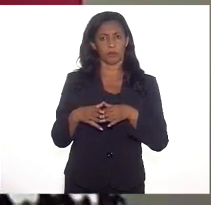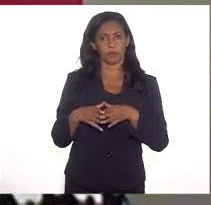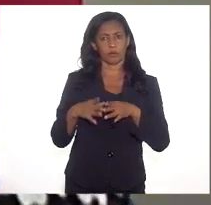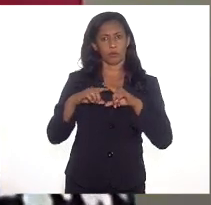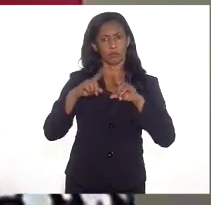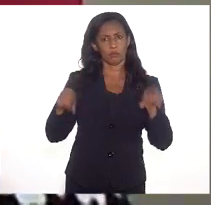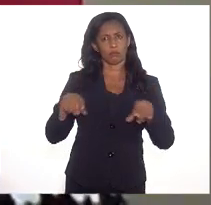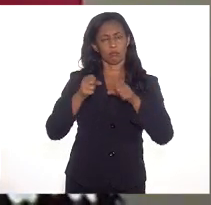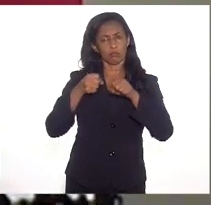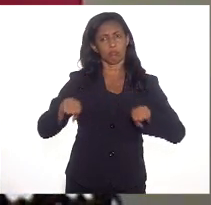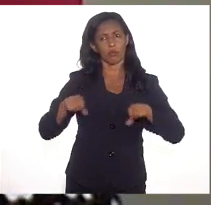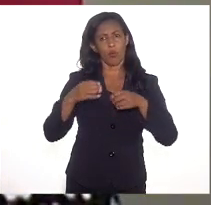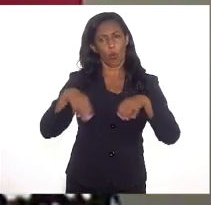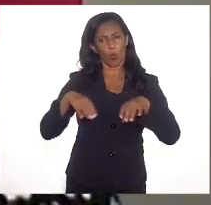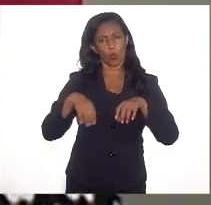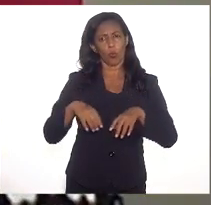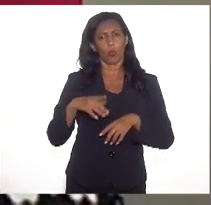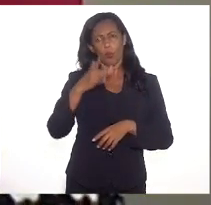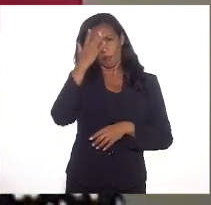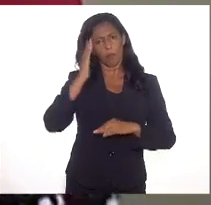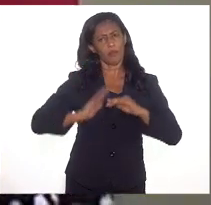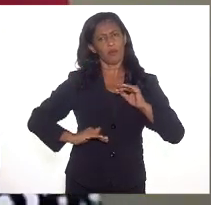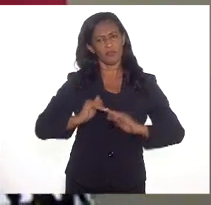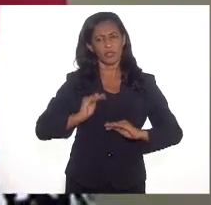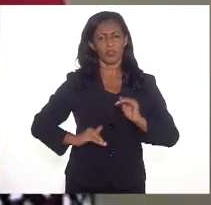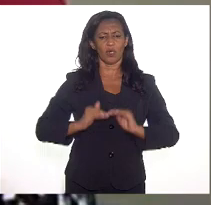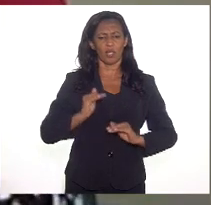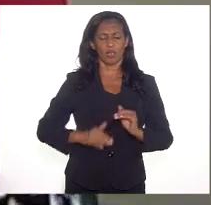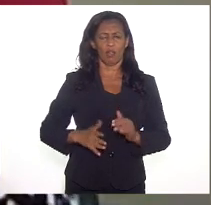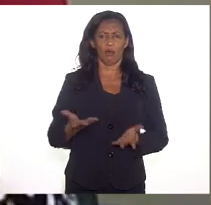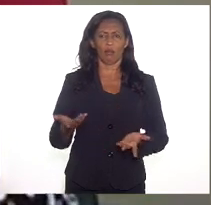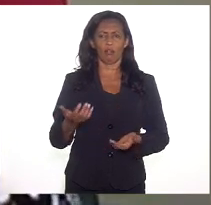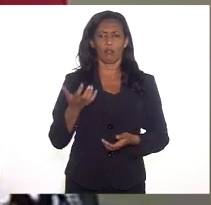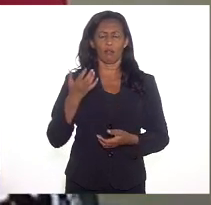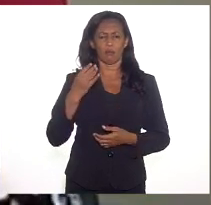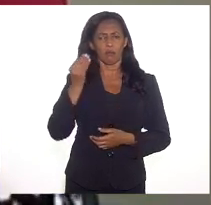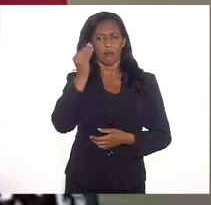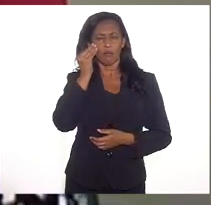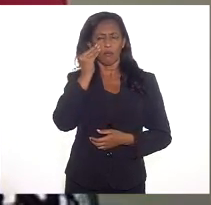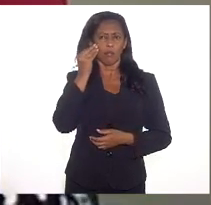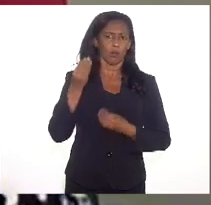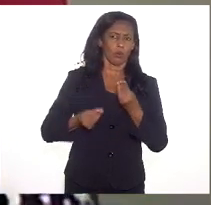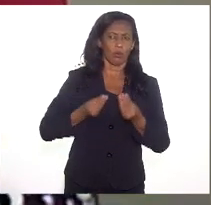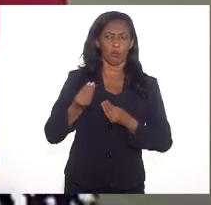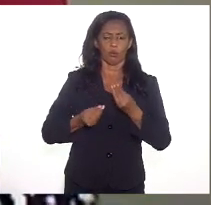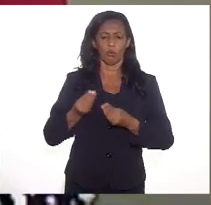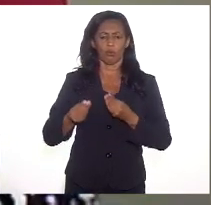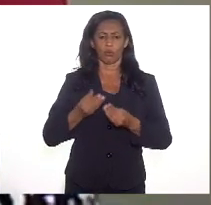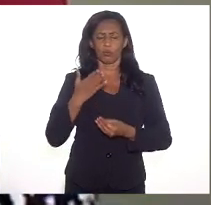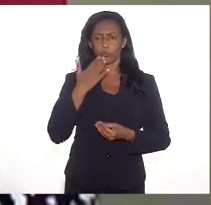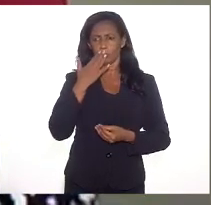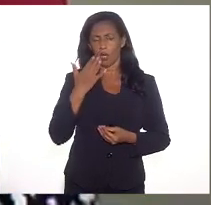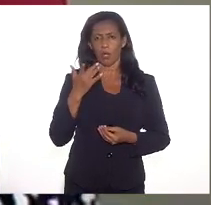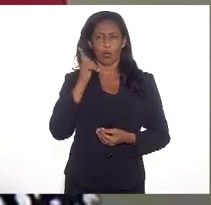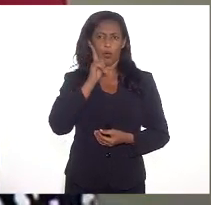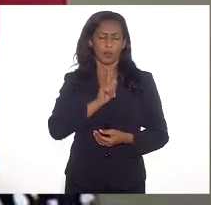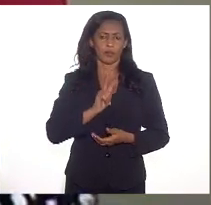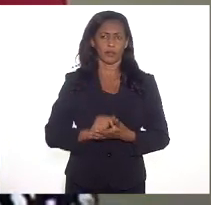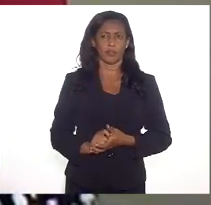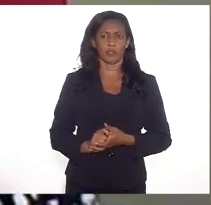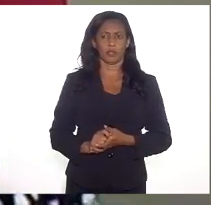para receber esses profissionais e para tentar fazer algum tipo de articulação com o